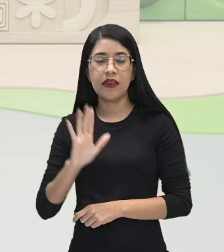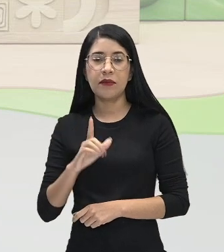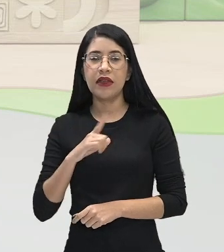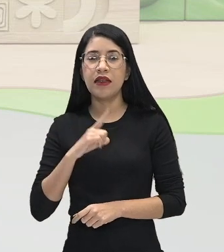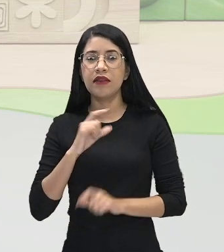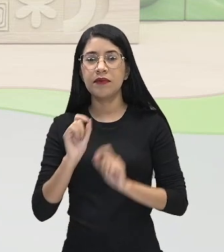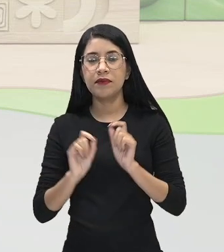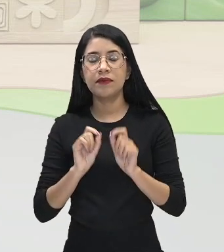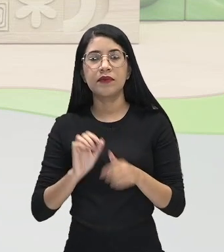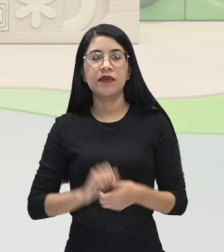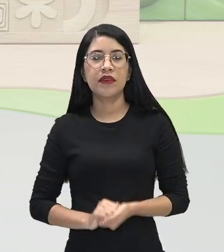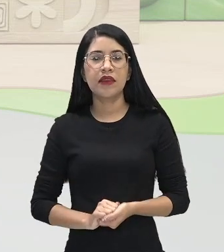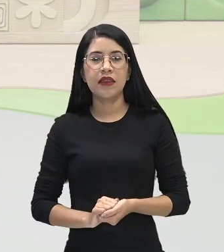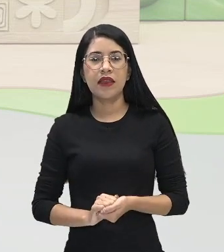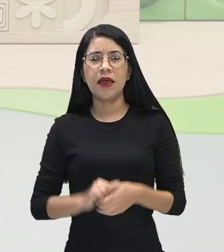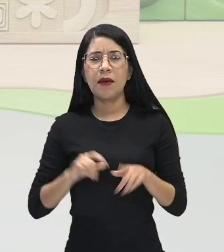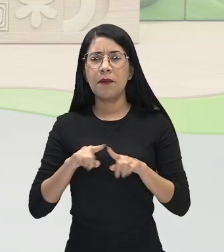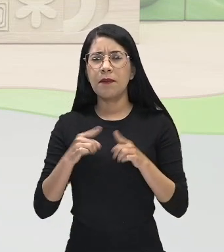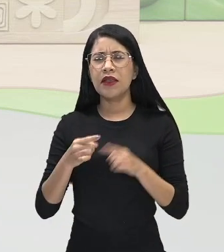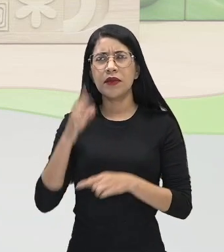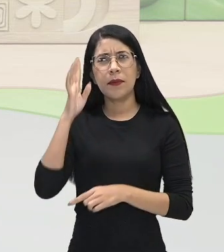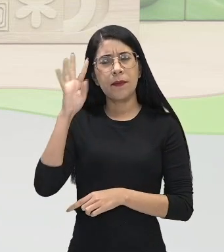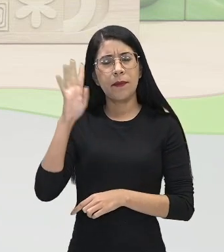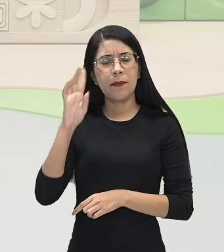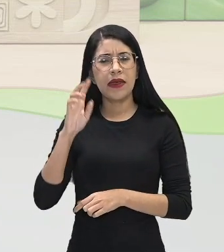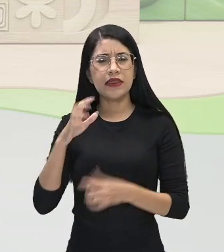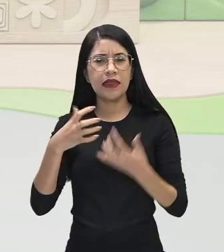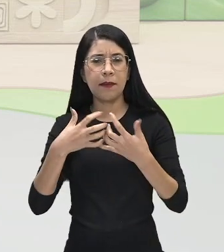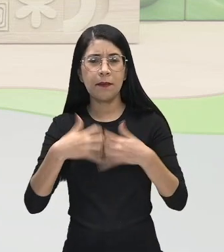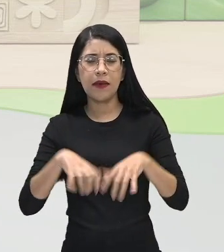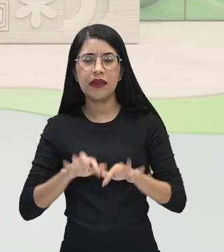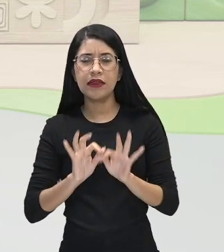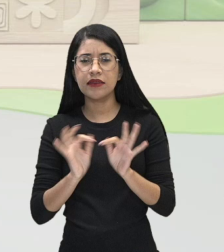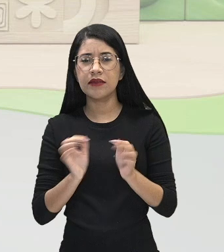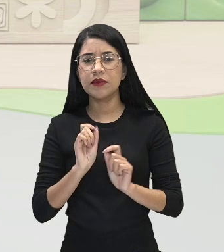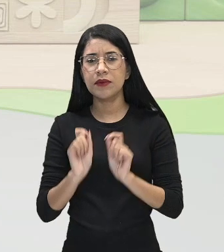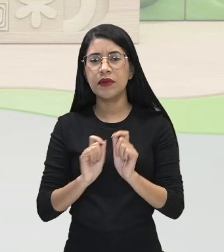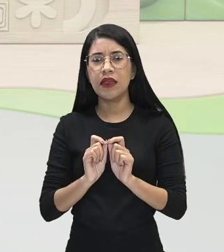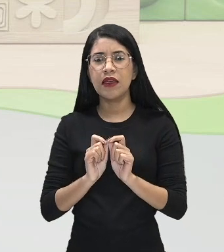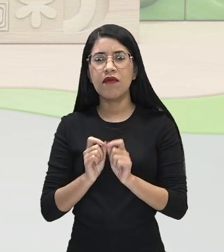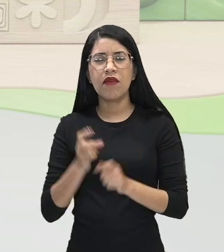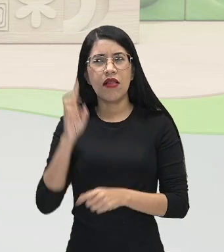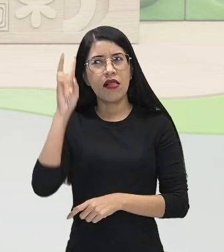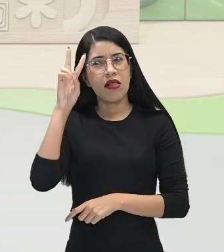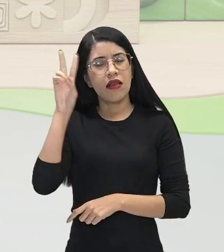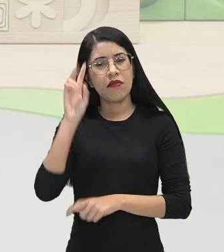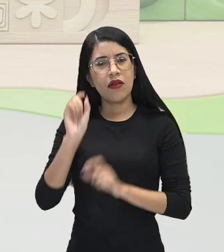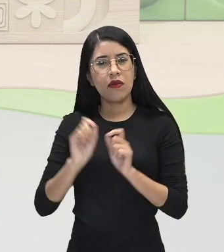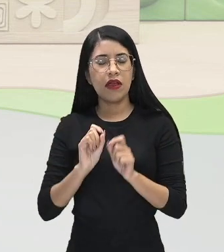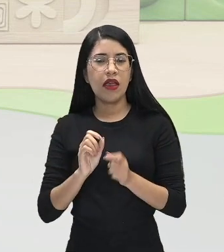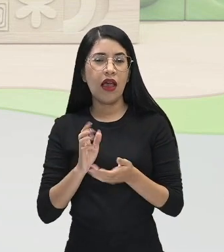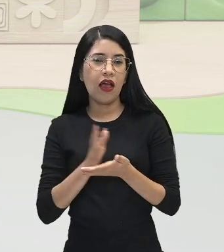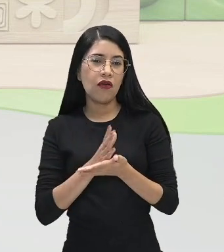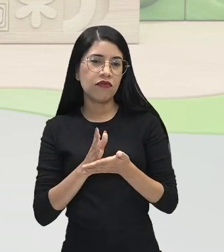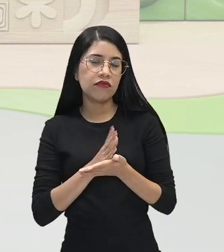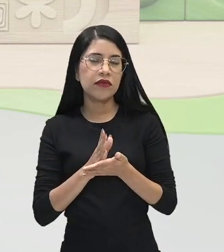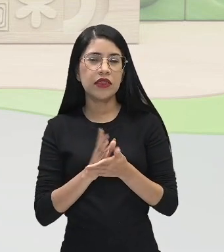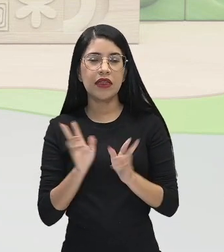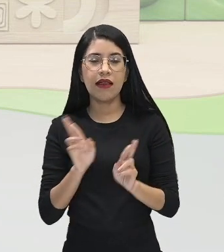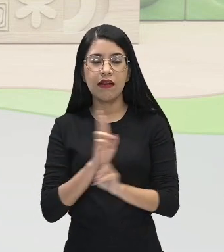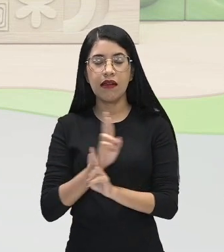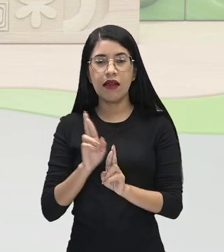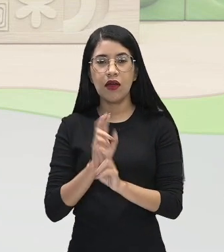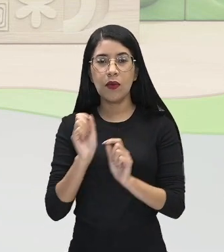né? E quando você pensa em máquinas simples, talvez venha aí à mente que seja aí alguma coisa